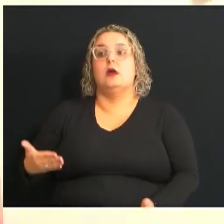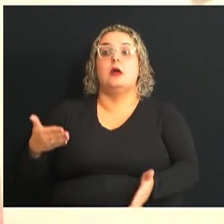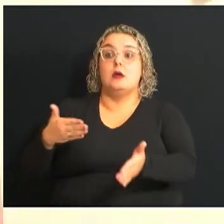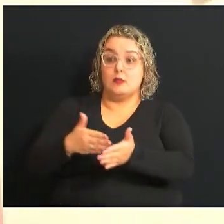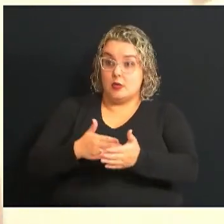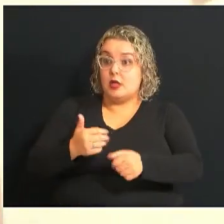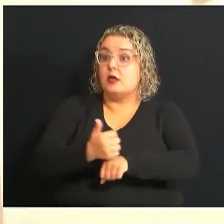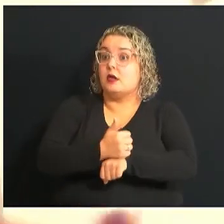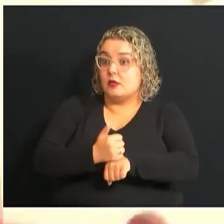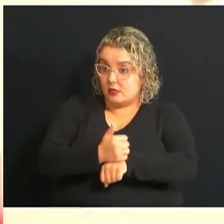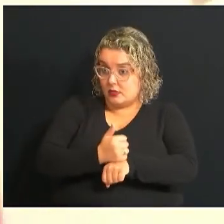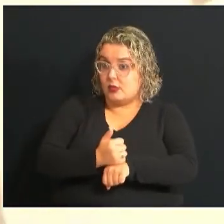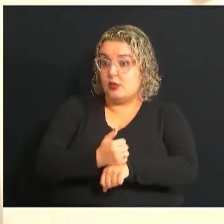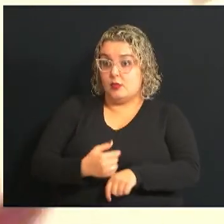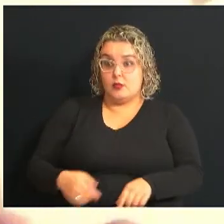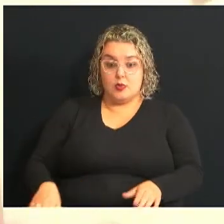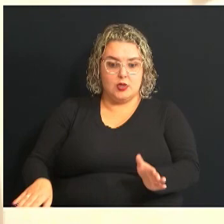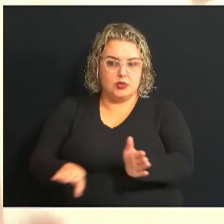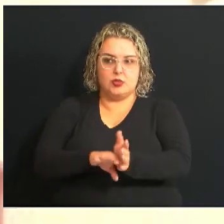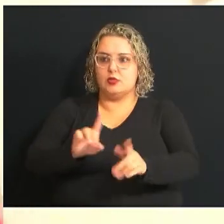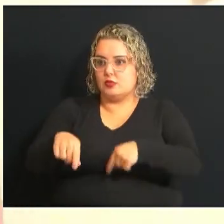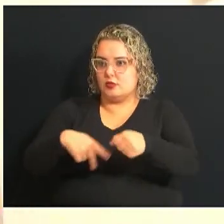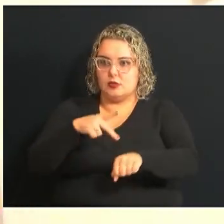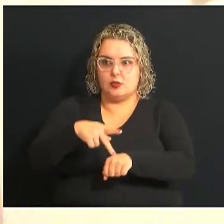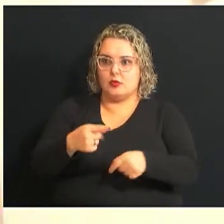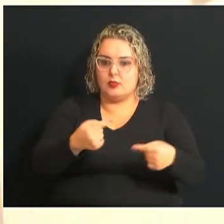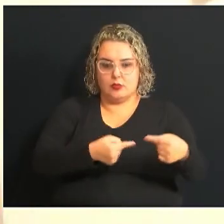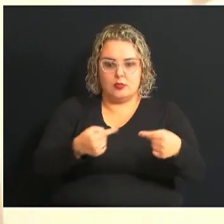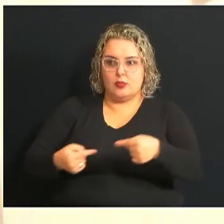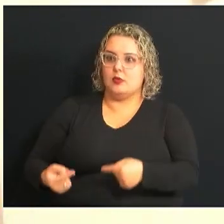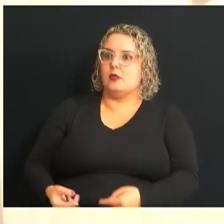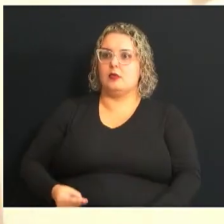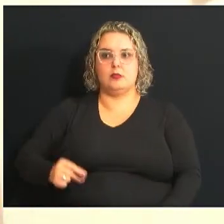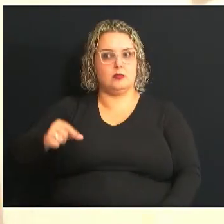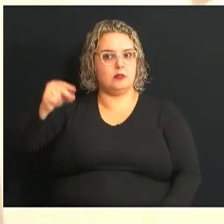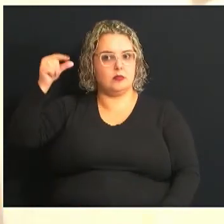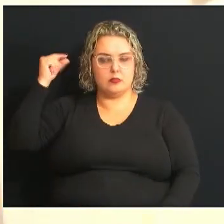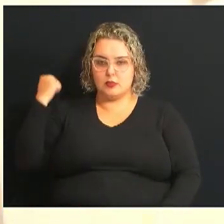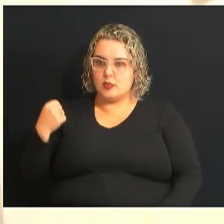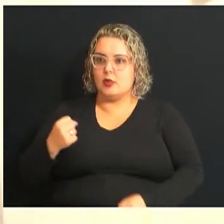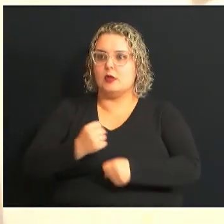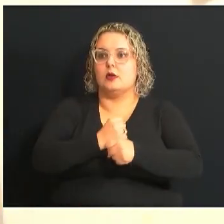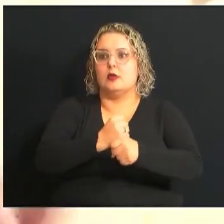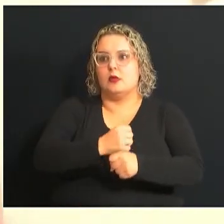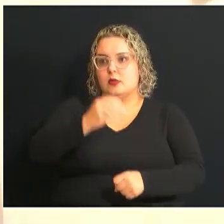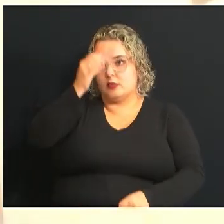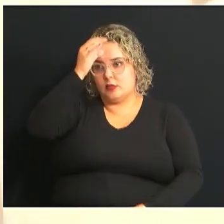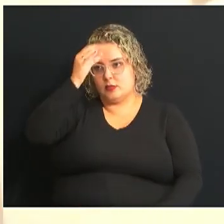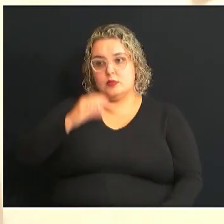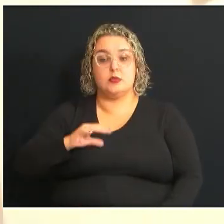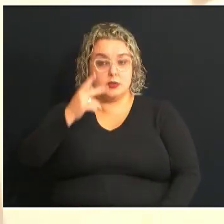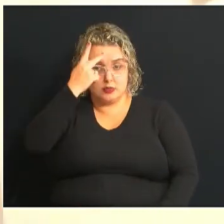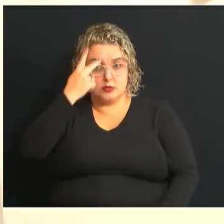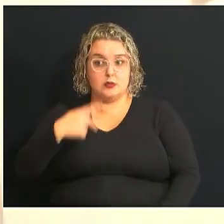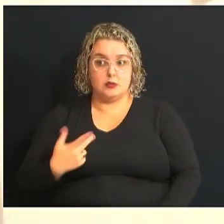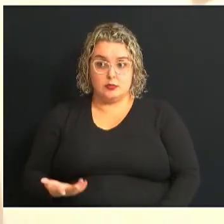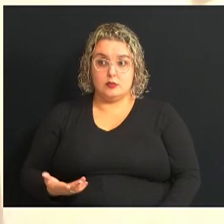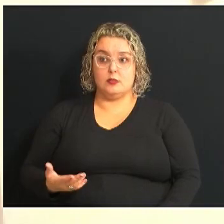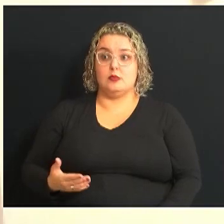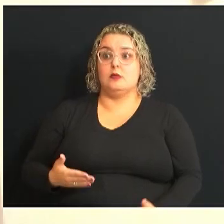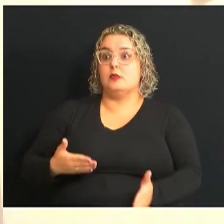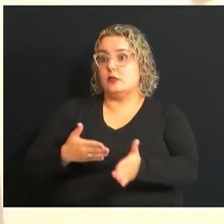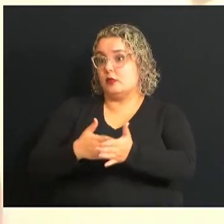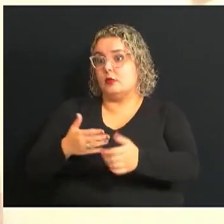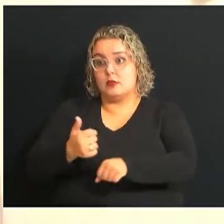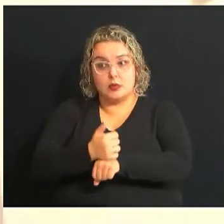porque você chega no outro país, você compete com pessoas que estão aqui há muito tempo, com cidadãos, então a barreira profissional, sem